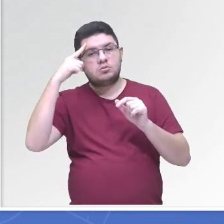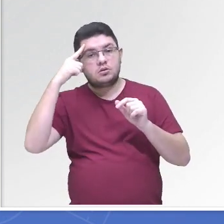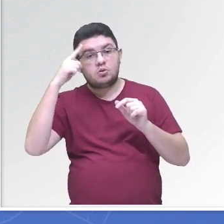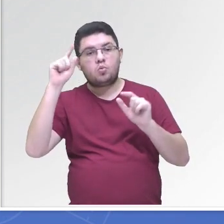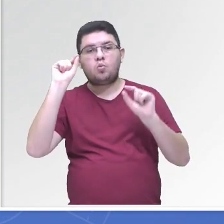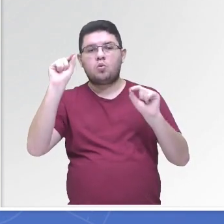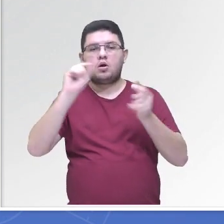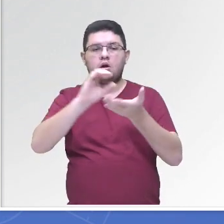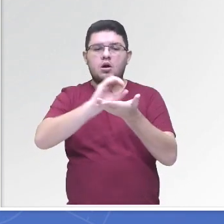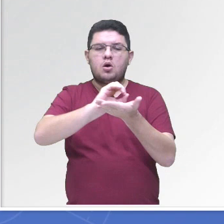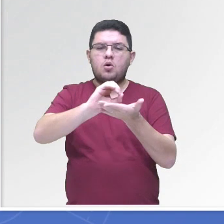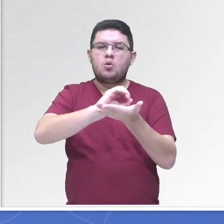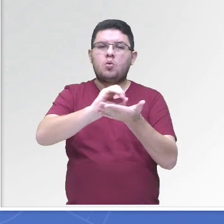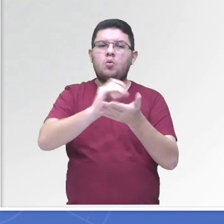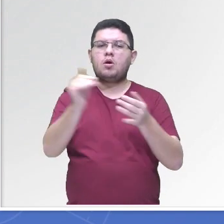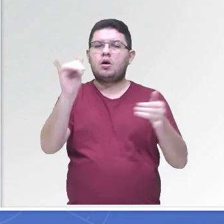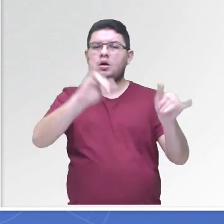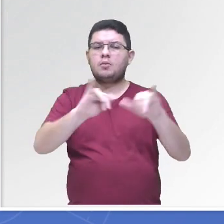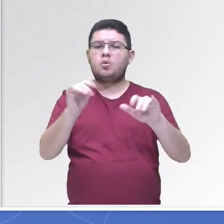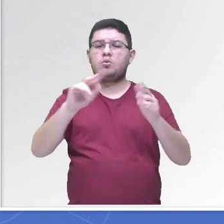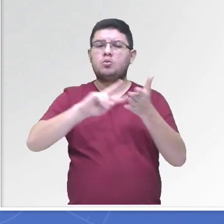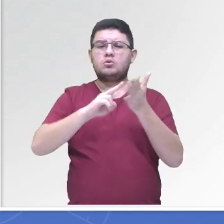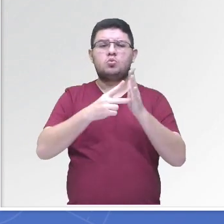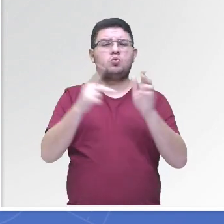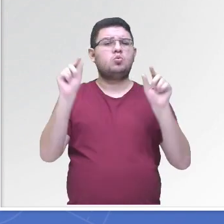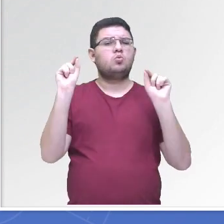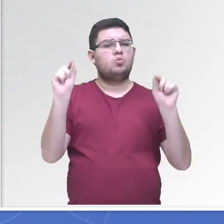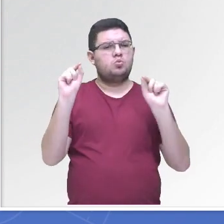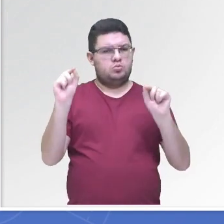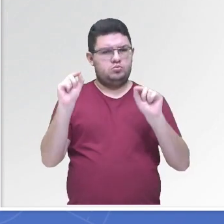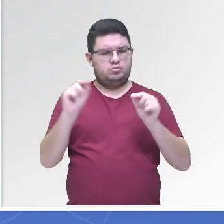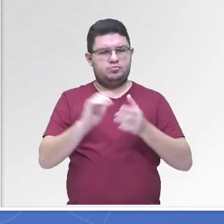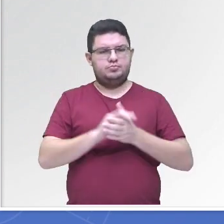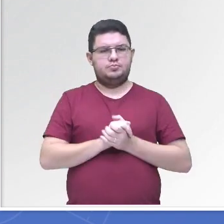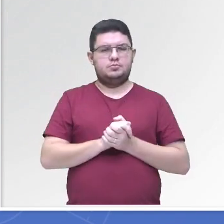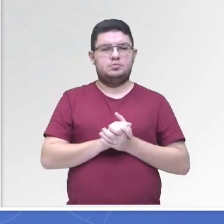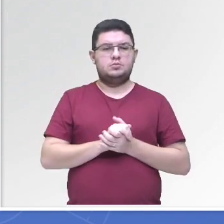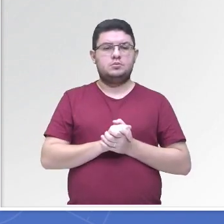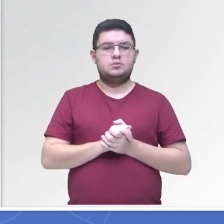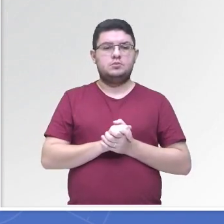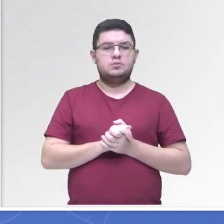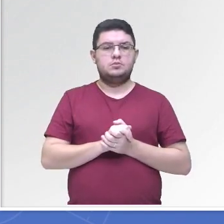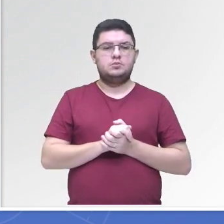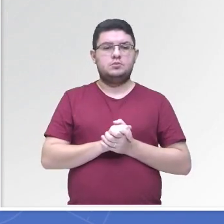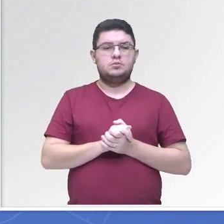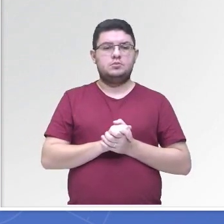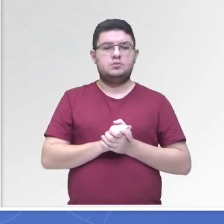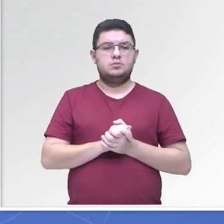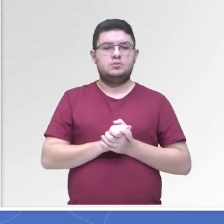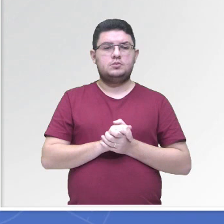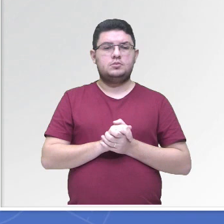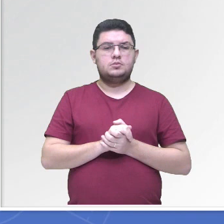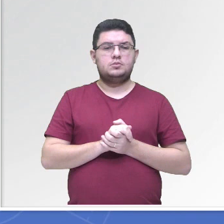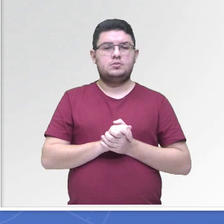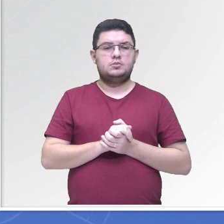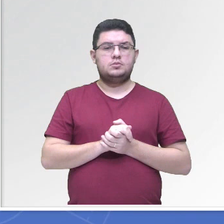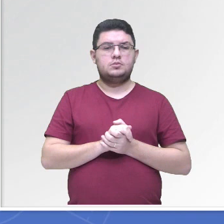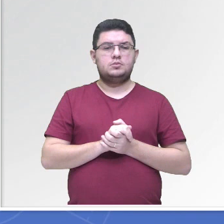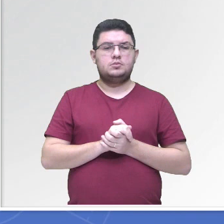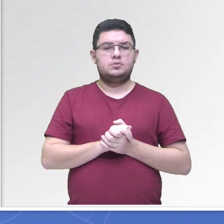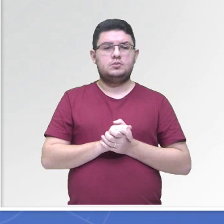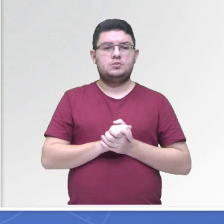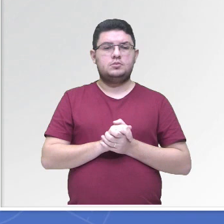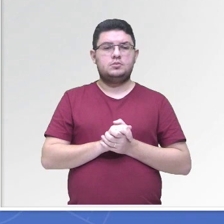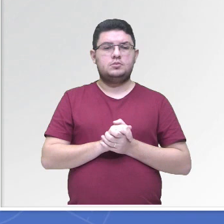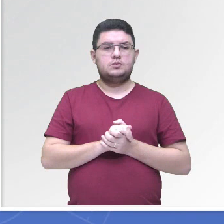todos acertaram, todos que responderam acertaram. Vocês poderiam ter colocado com suas palavras, né? É o ramo da química